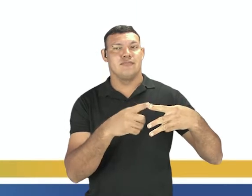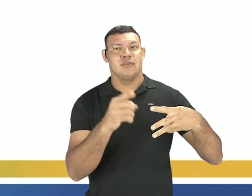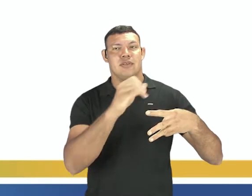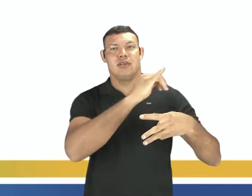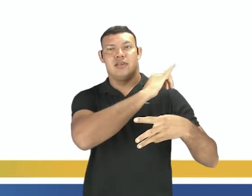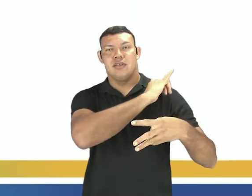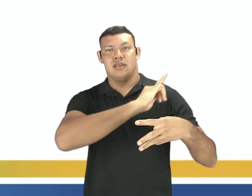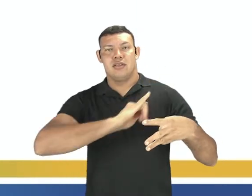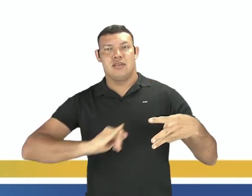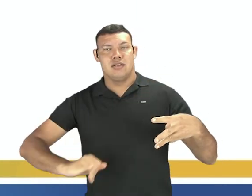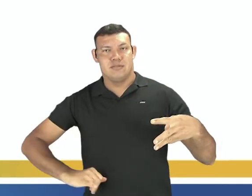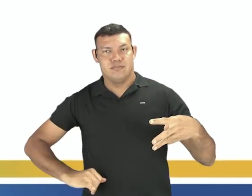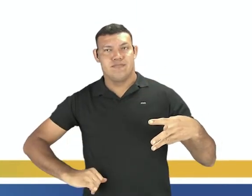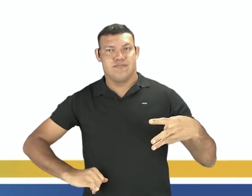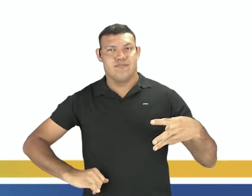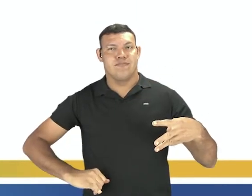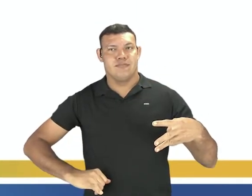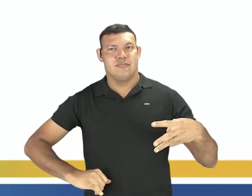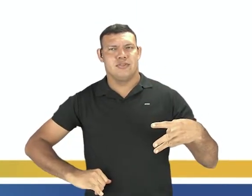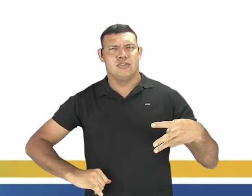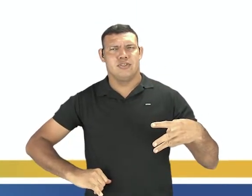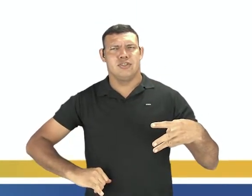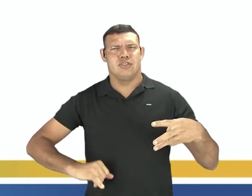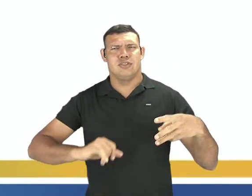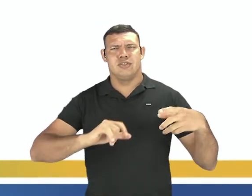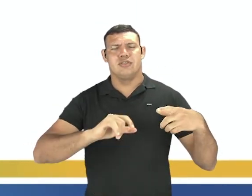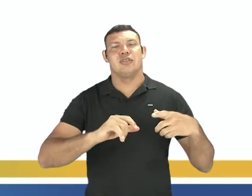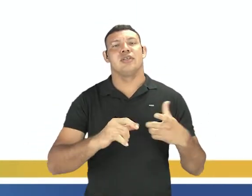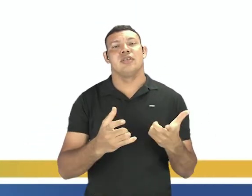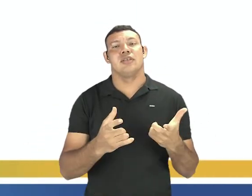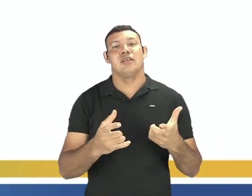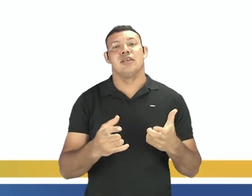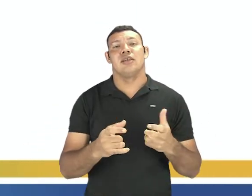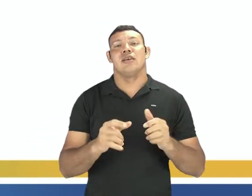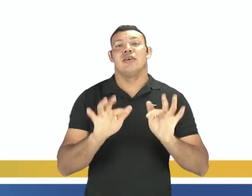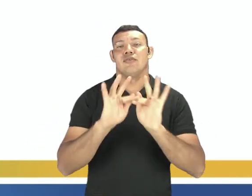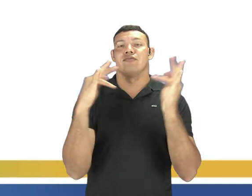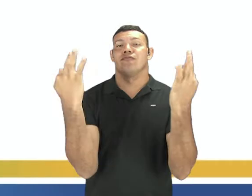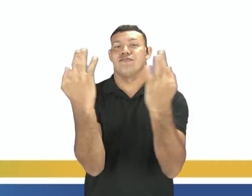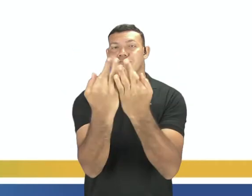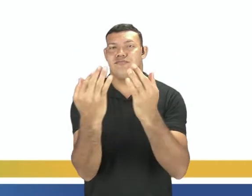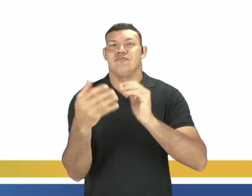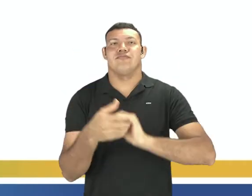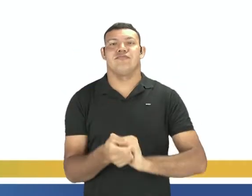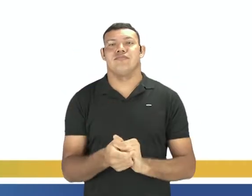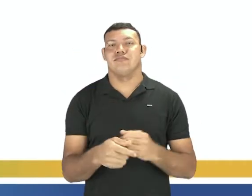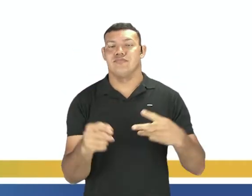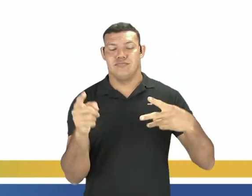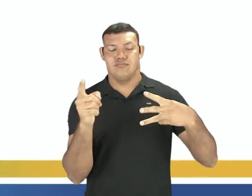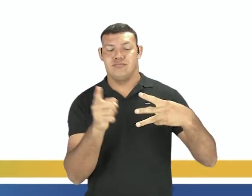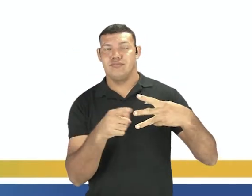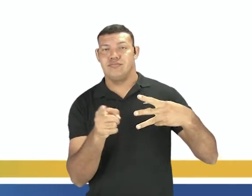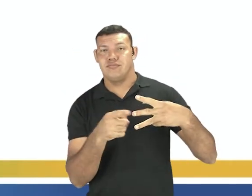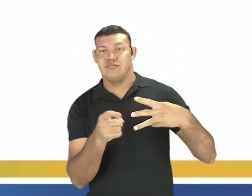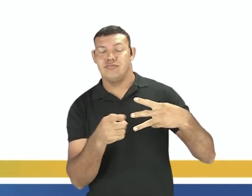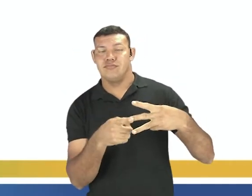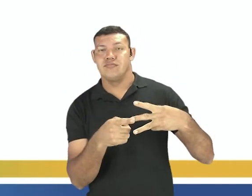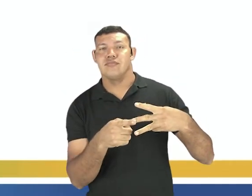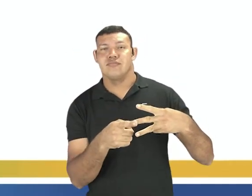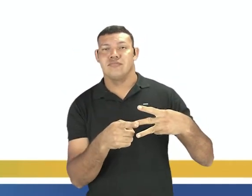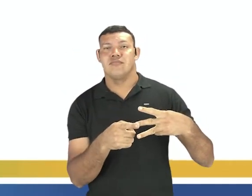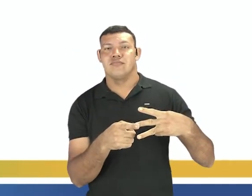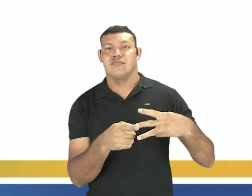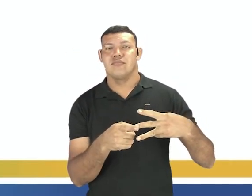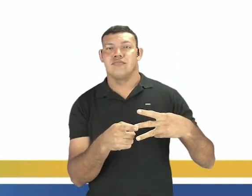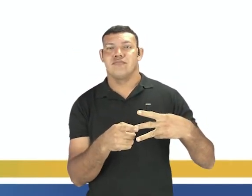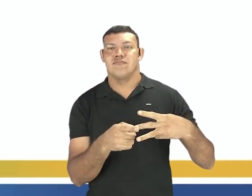aí símbolo dessas famílias, né? Que se mantinham no poder, né? A segunda que a gente tem é uma